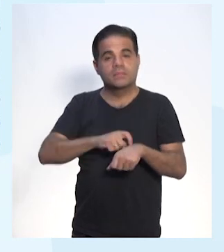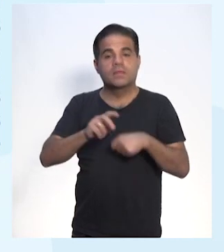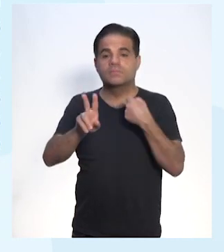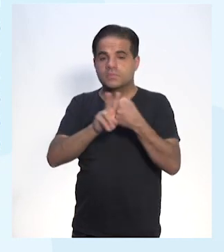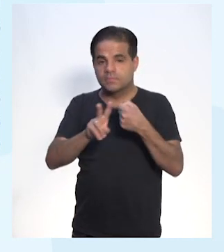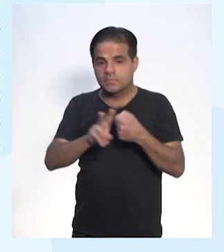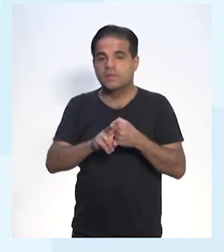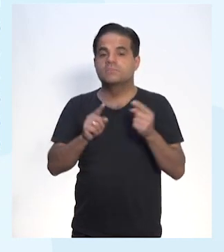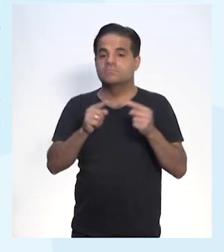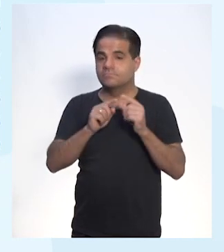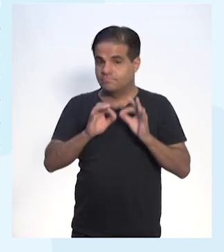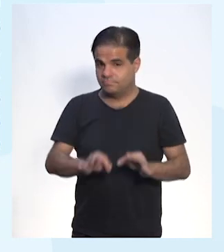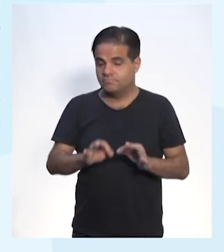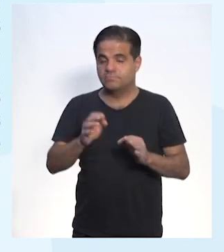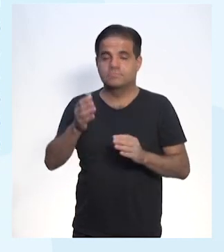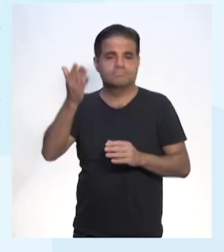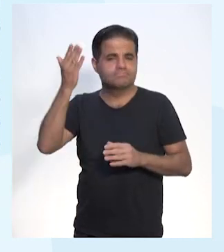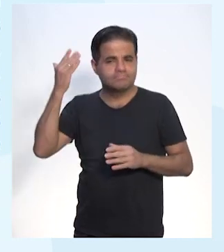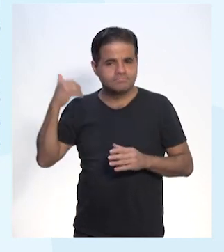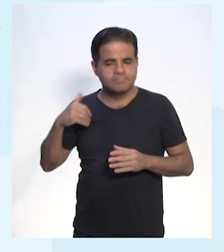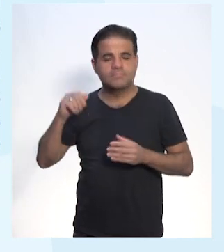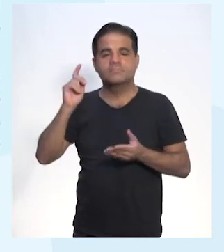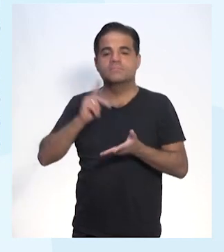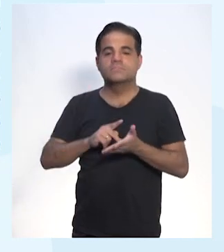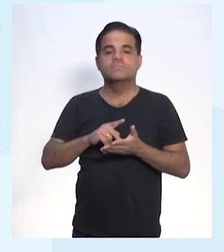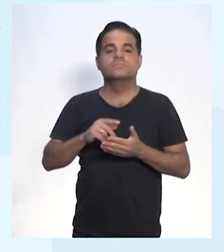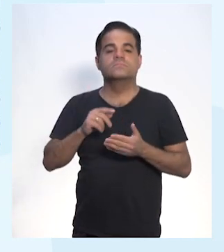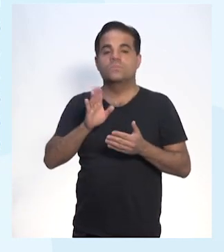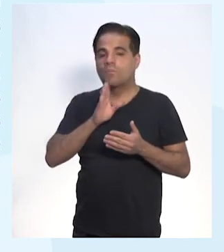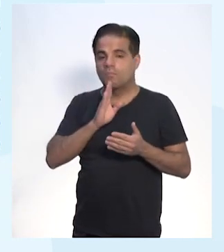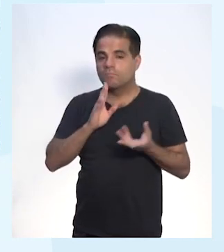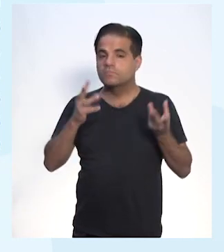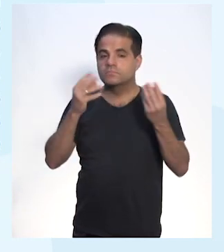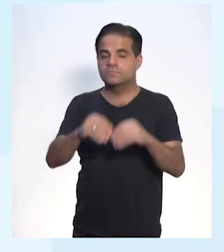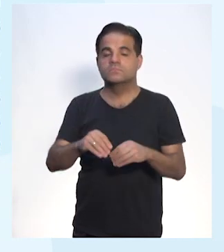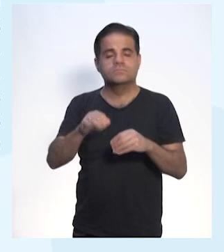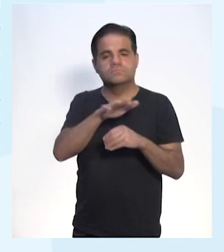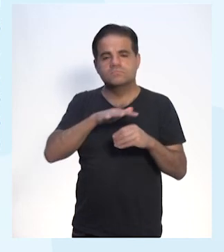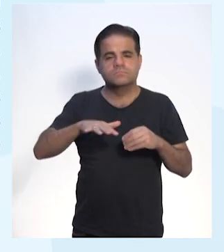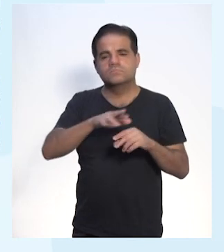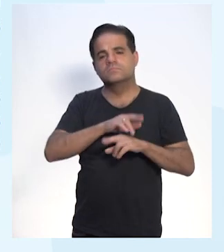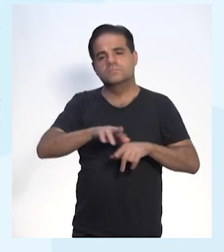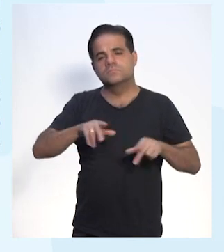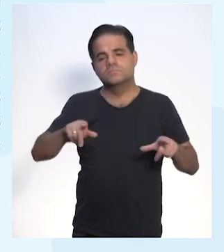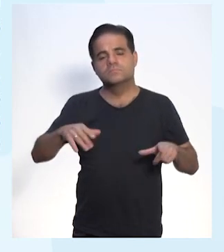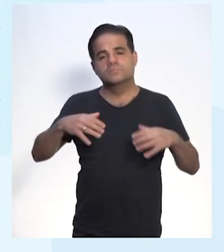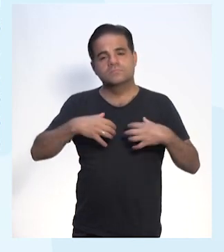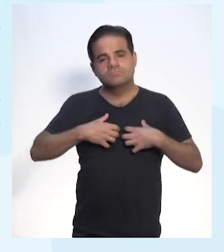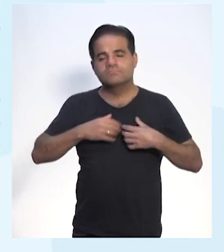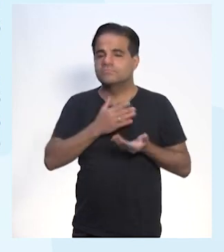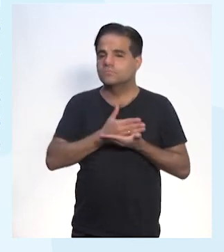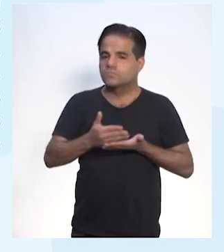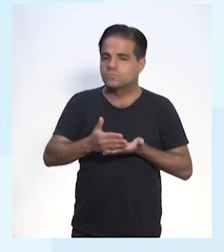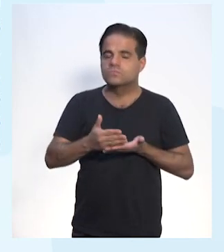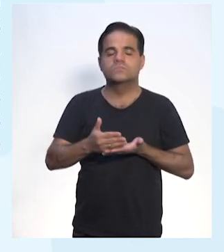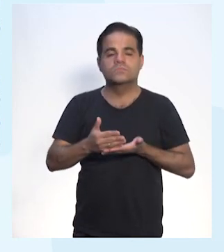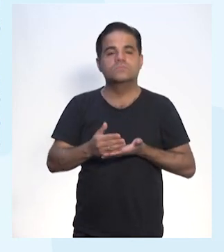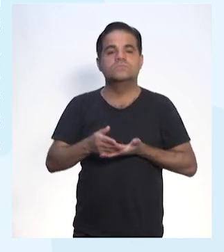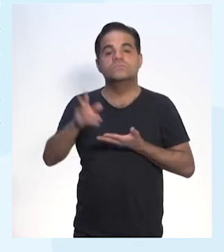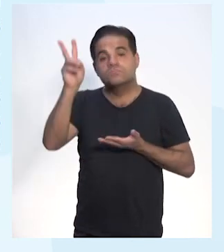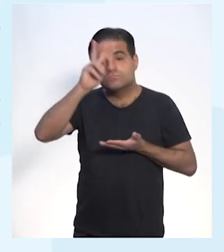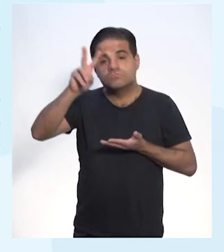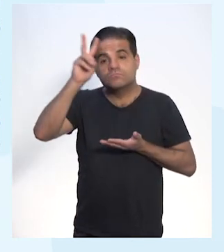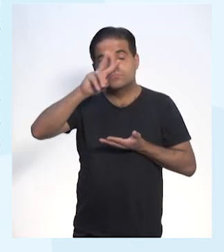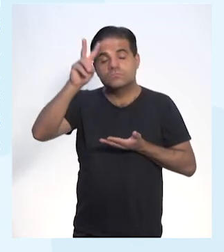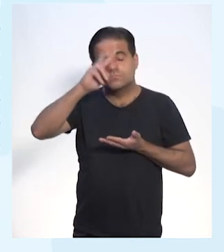verbais adequados à narração de fatos passados, empregando conhecimentos sobre diferentes modos de se iniciar uma